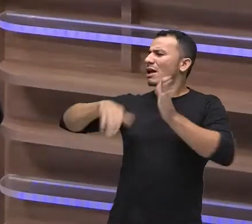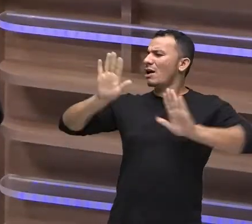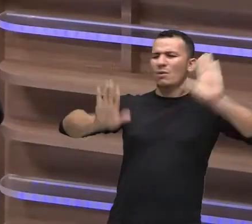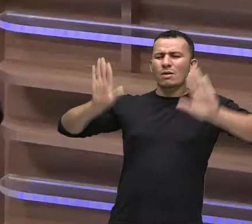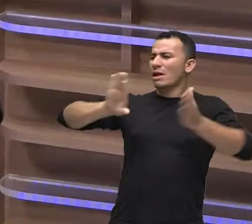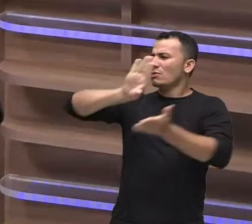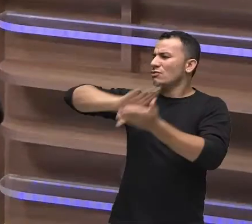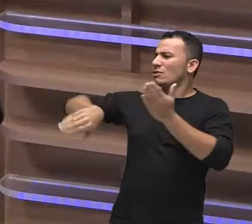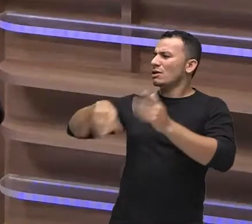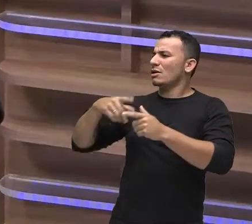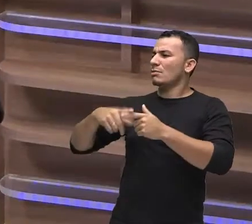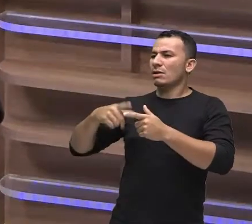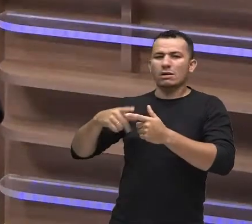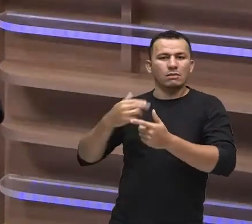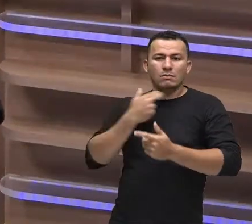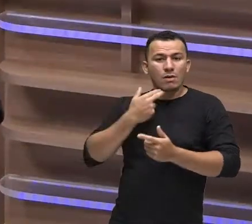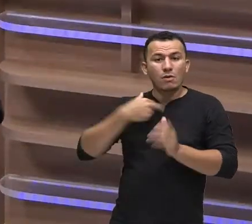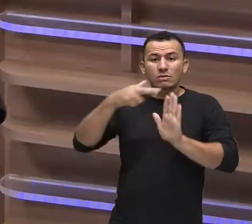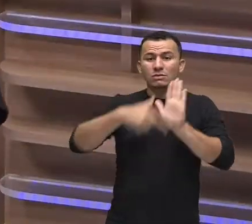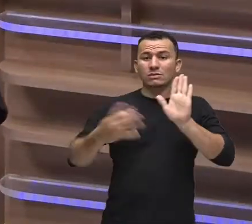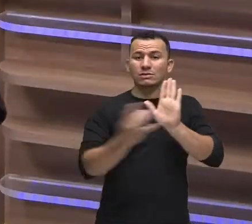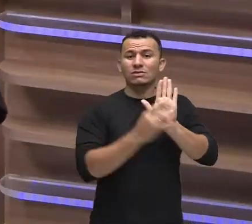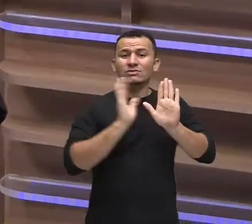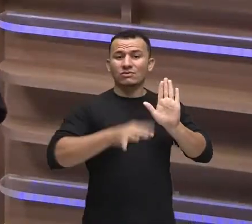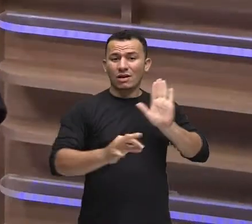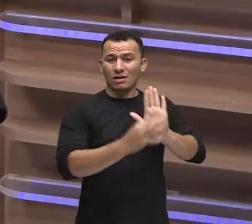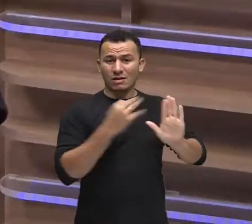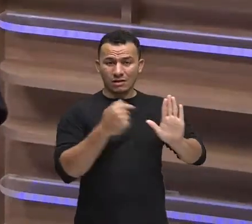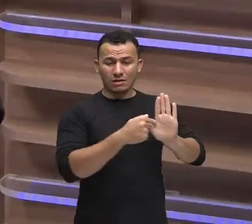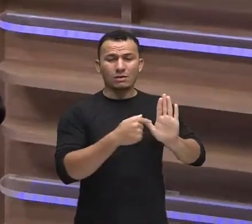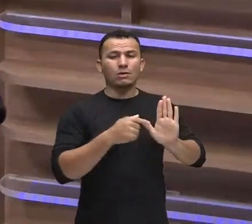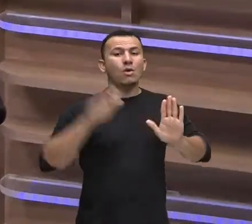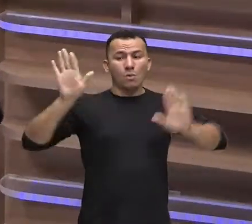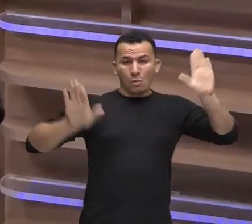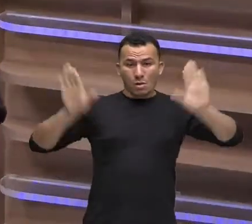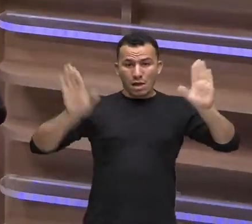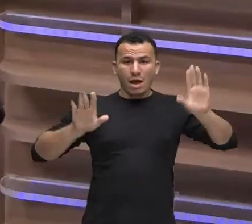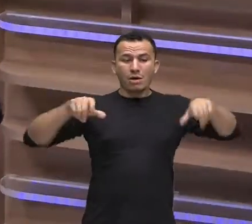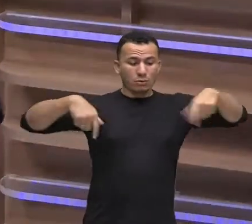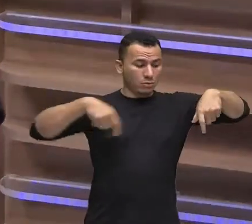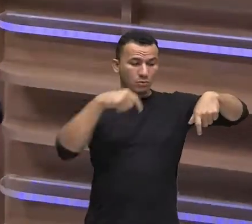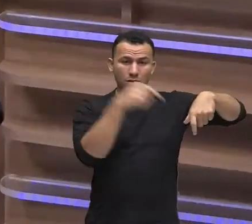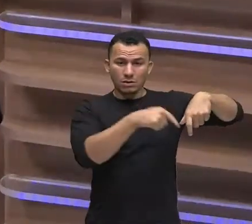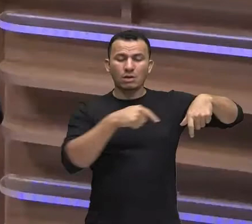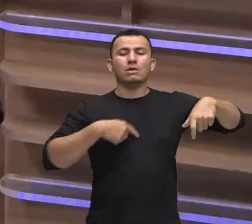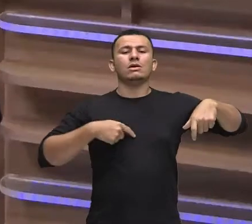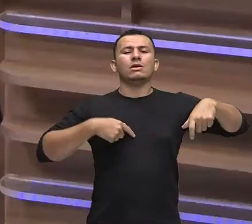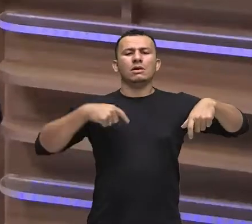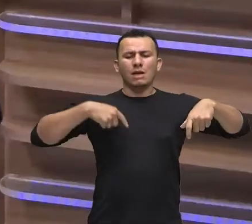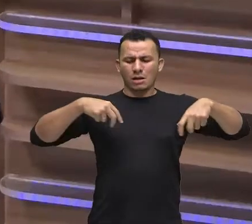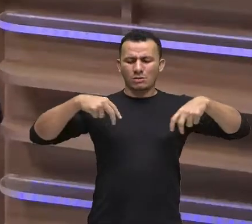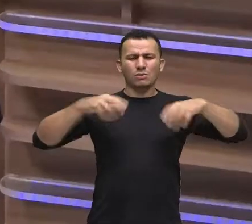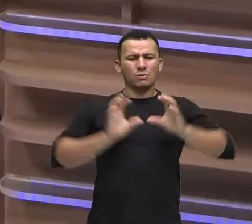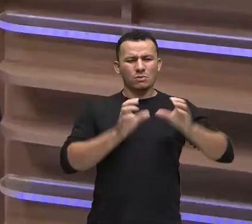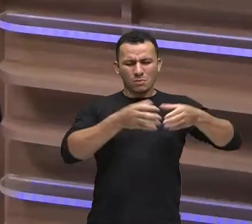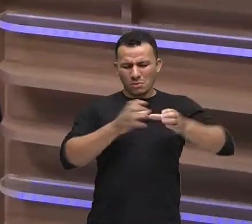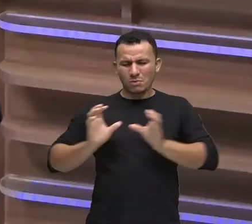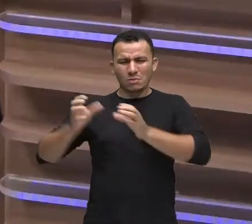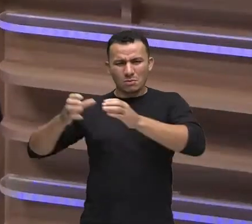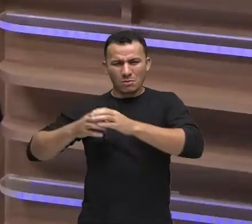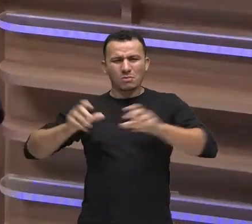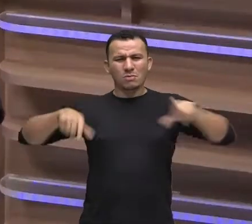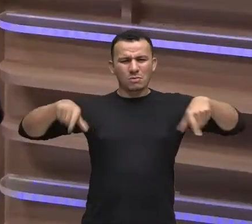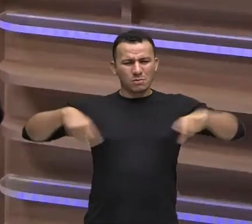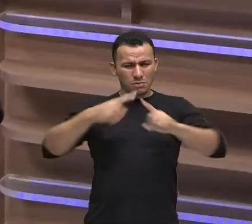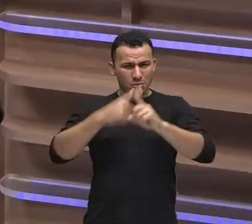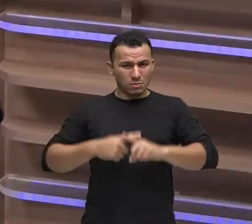que já está predeterminado, já está definido. Os goleiros vão ficar no gol, os outros jogadores vão disputar ali no meio do campo, enfim. Já na